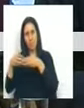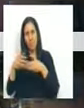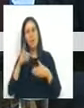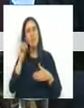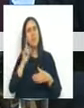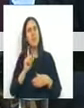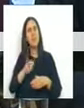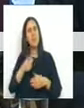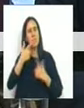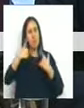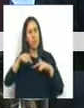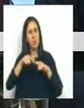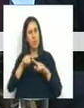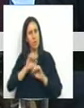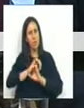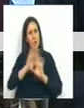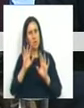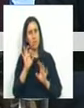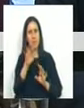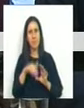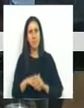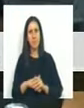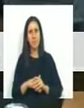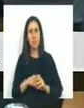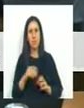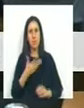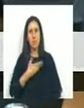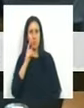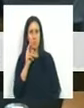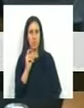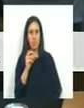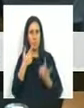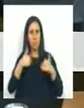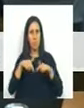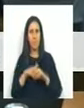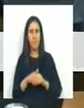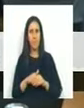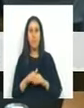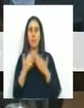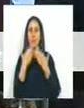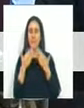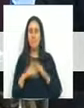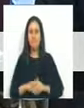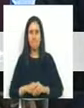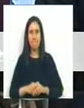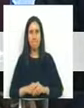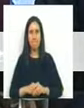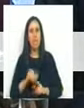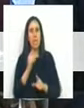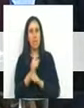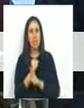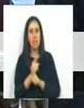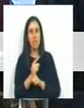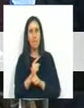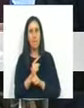que essa reunião ocorreu. Essa reunião ocorreu a 3 de dezembro. Muito obrigada. Queria também, ainda antes